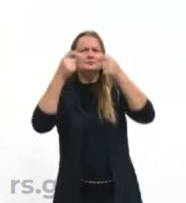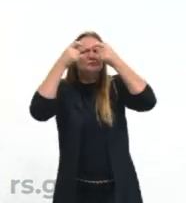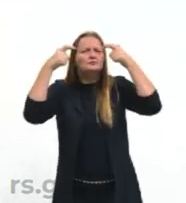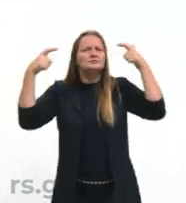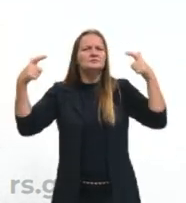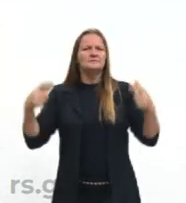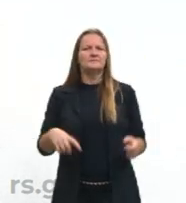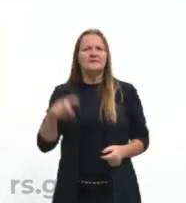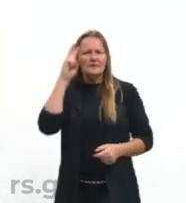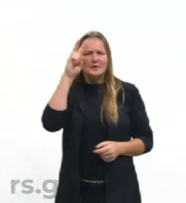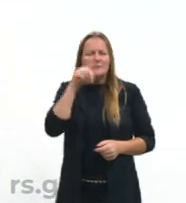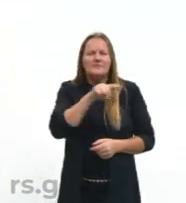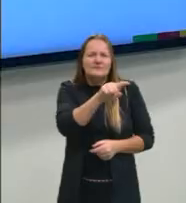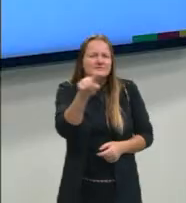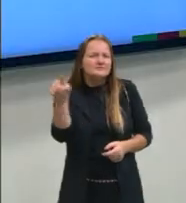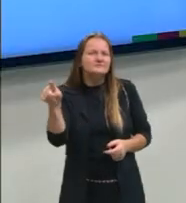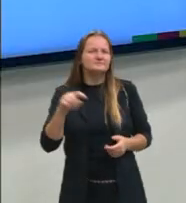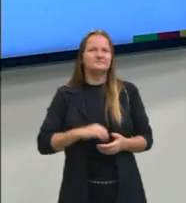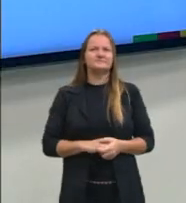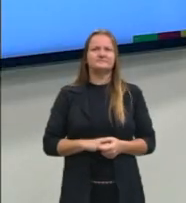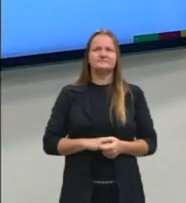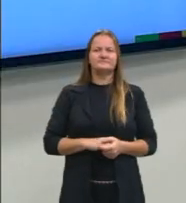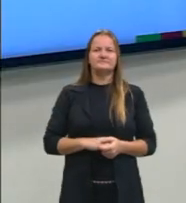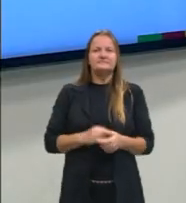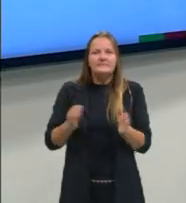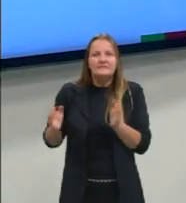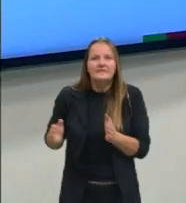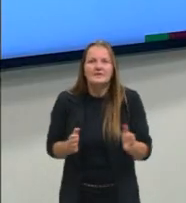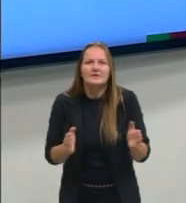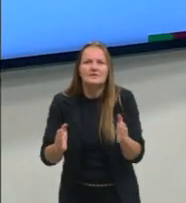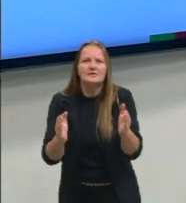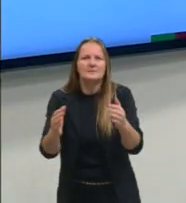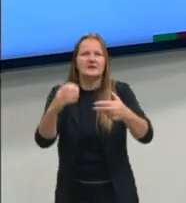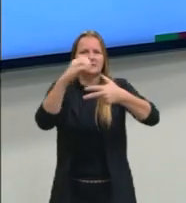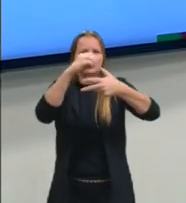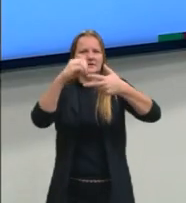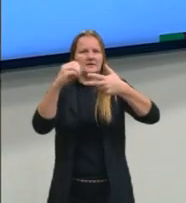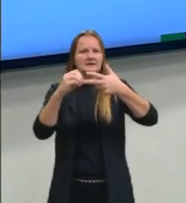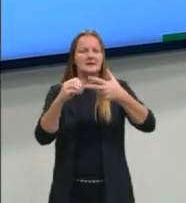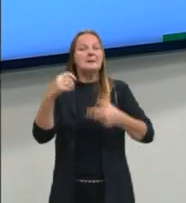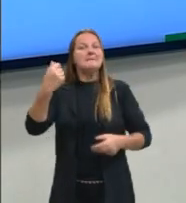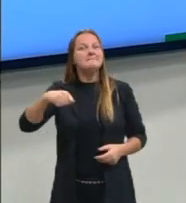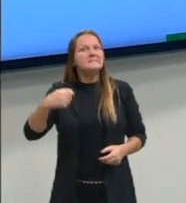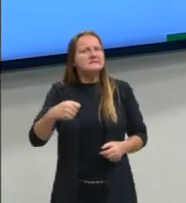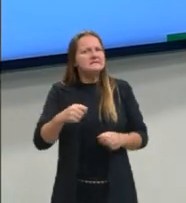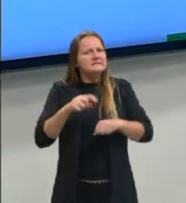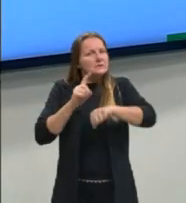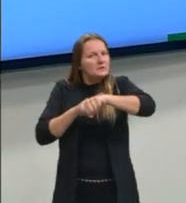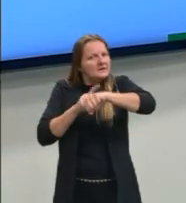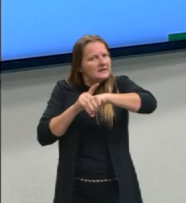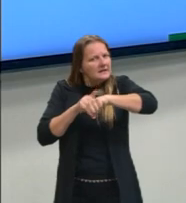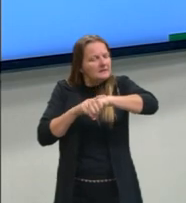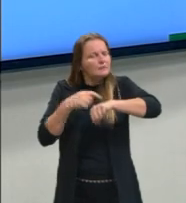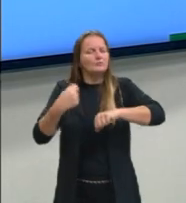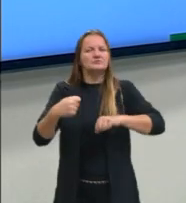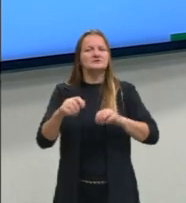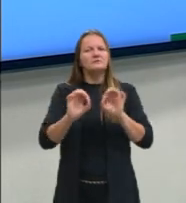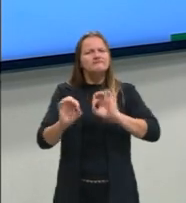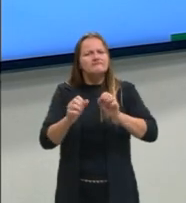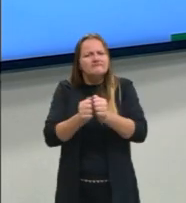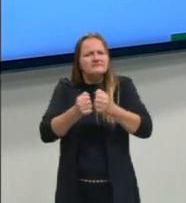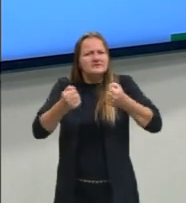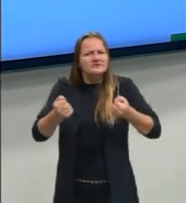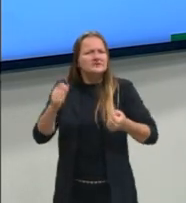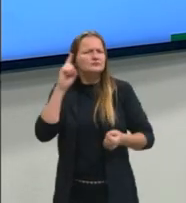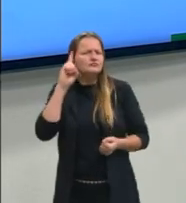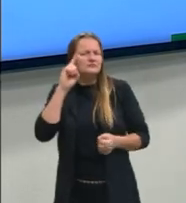e eu lembro você sempre né nessa caminhada para o Enem você tem que reservar um tempo da sua agenda